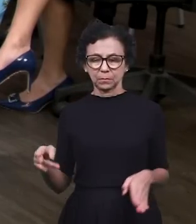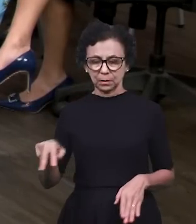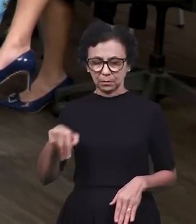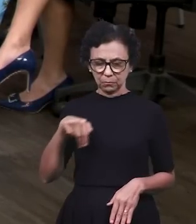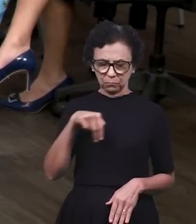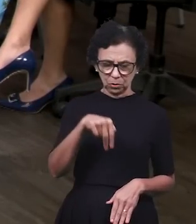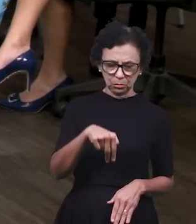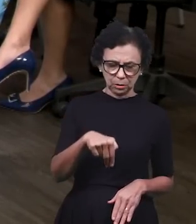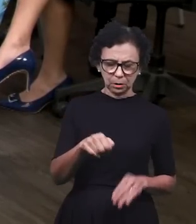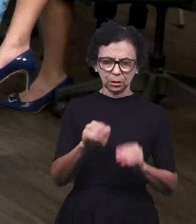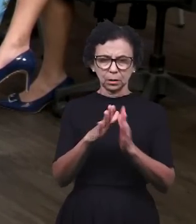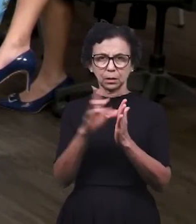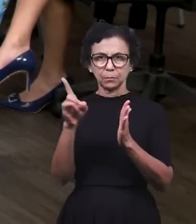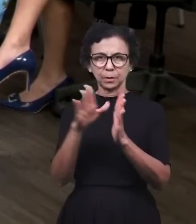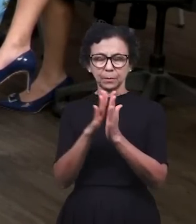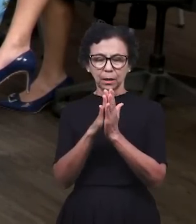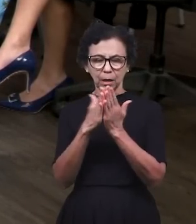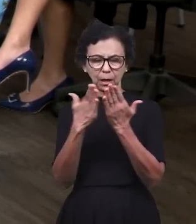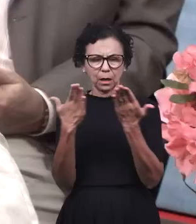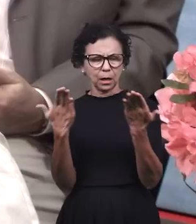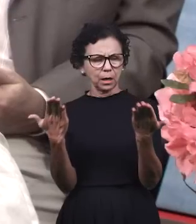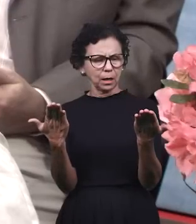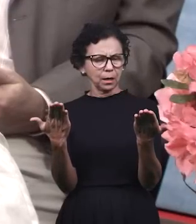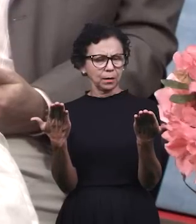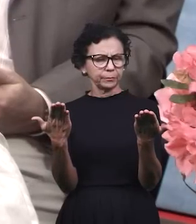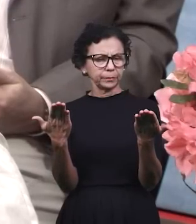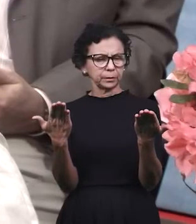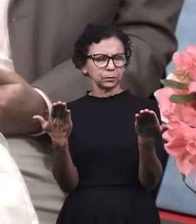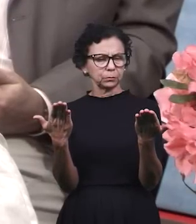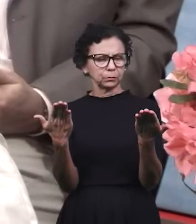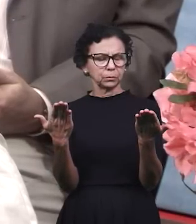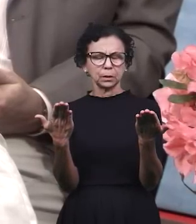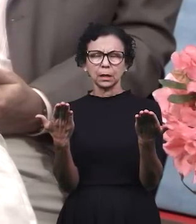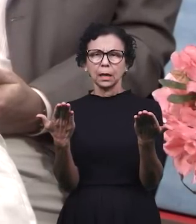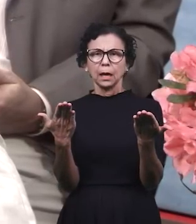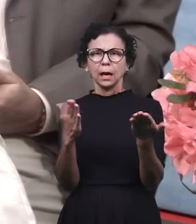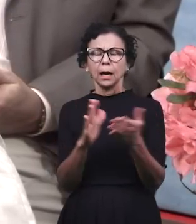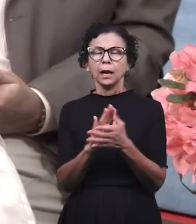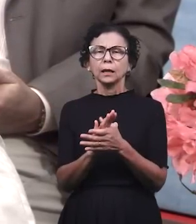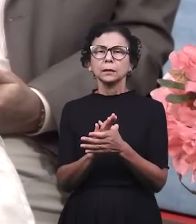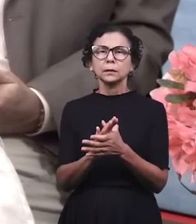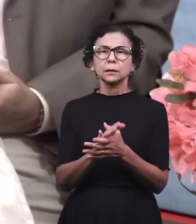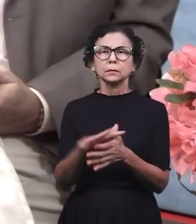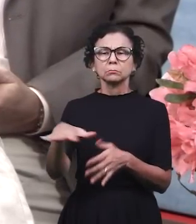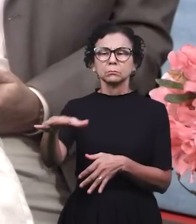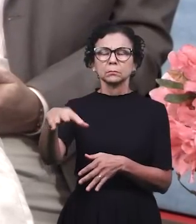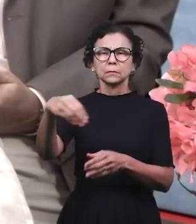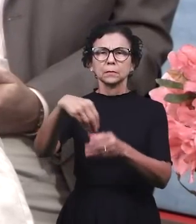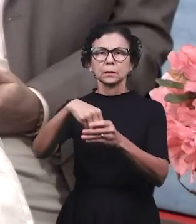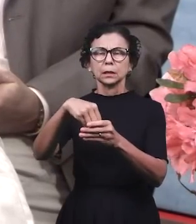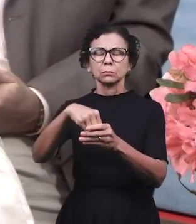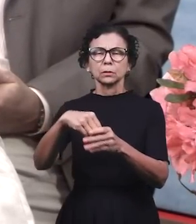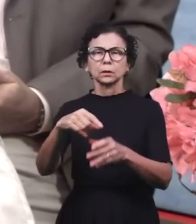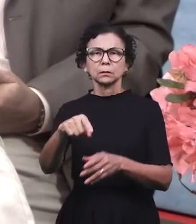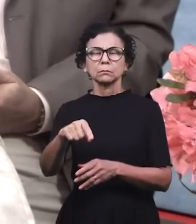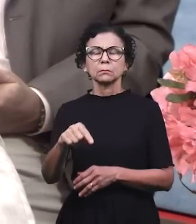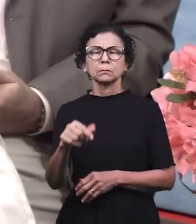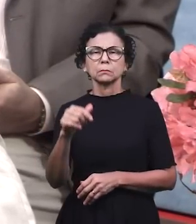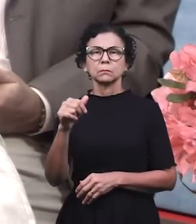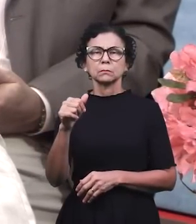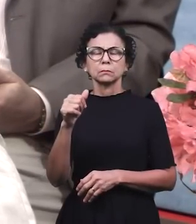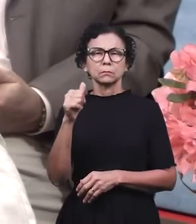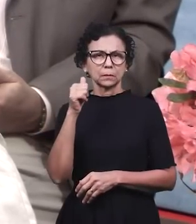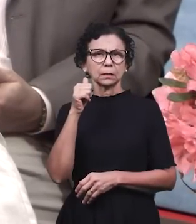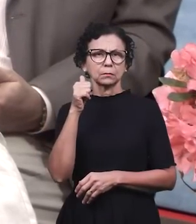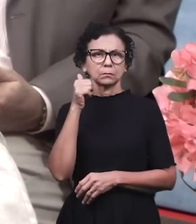abriu a Bíblia. Quando ele abriu a Bíblia, uma irmã começou a ser edificada em línguas. E, geralmente